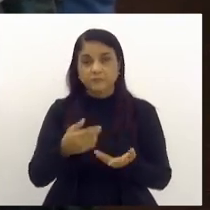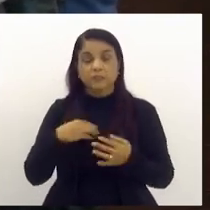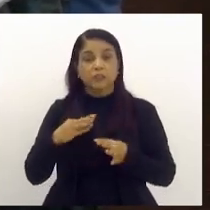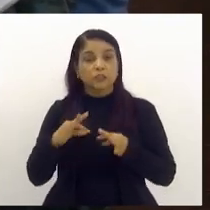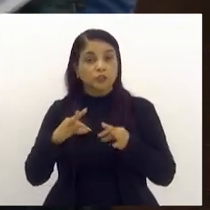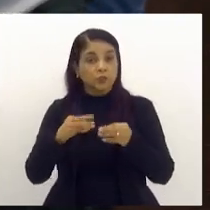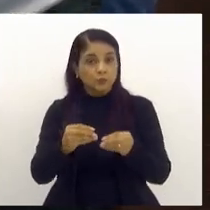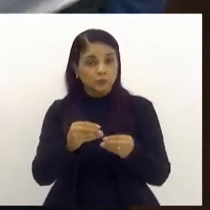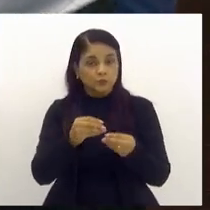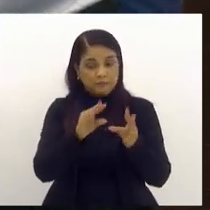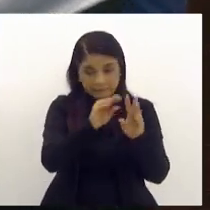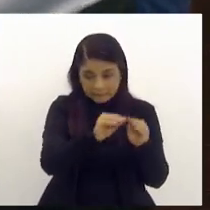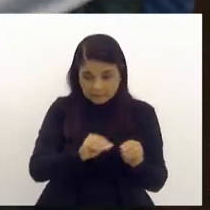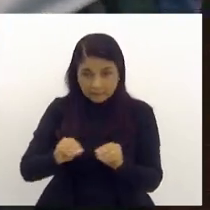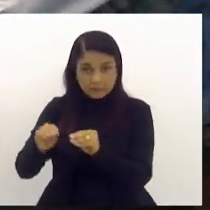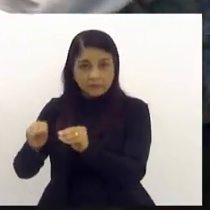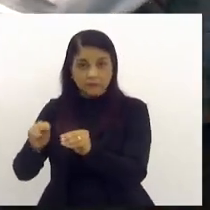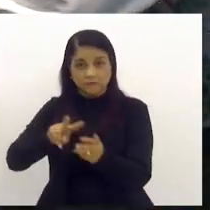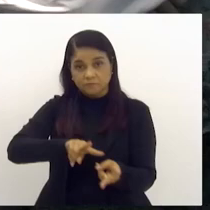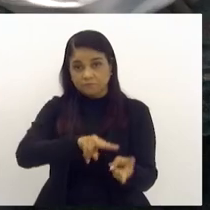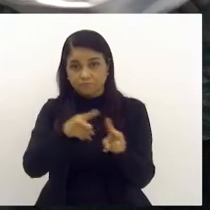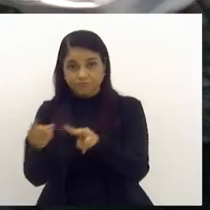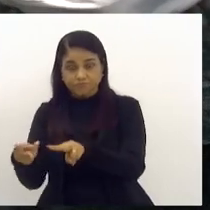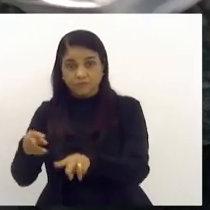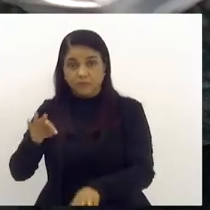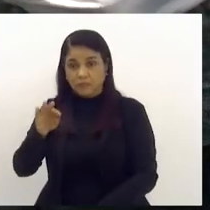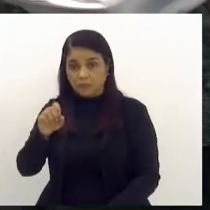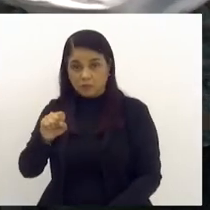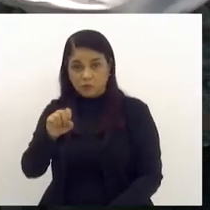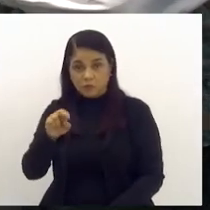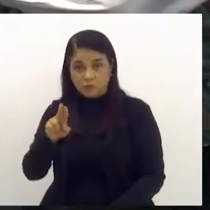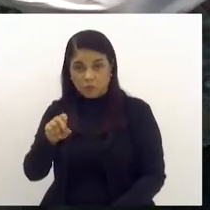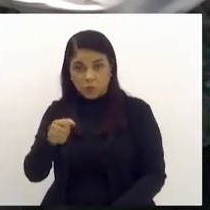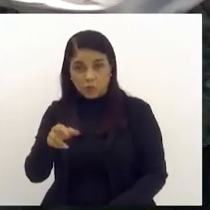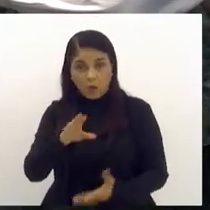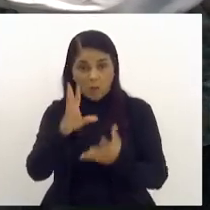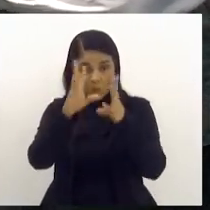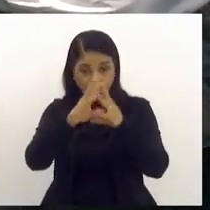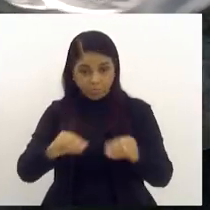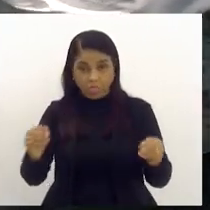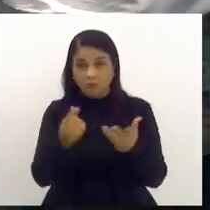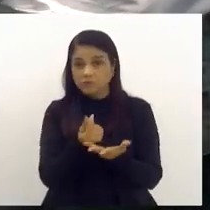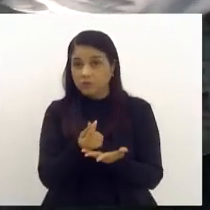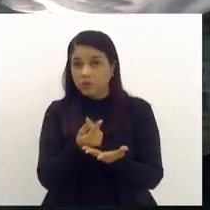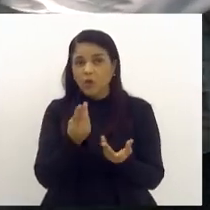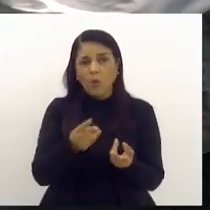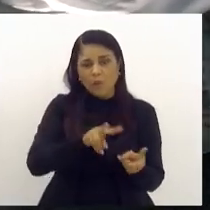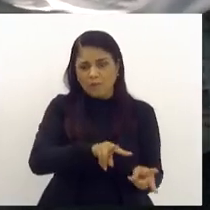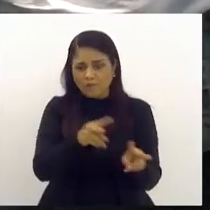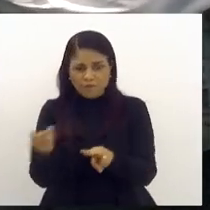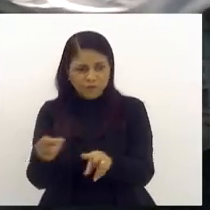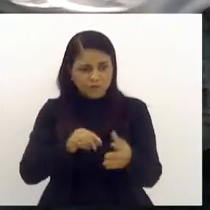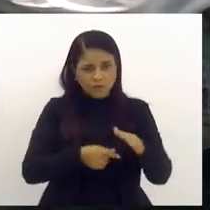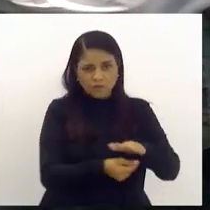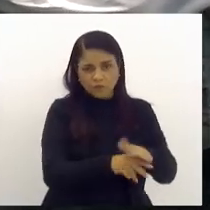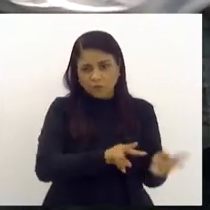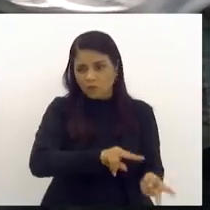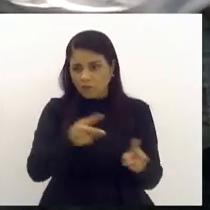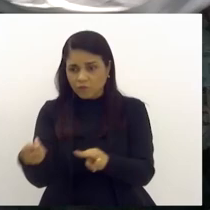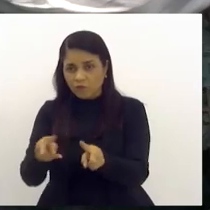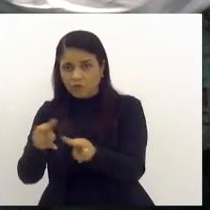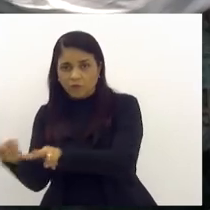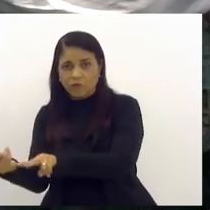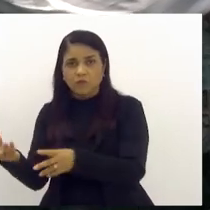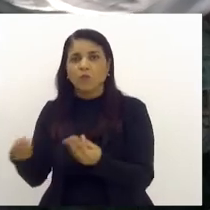para o Tesouro, acabou o dinheiro. Como é que tem a transferência de fundo a fundo?